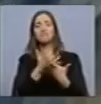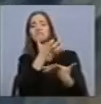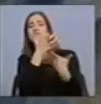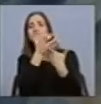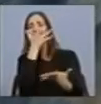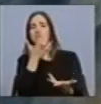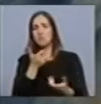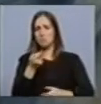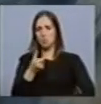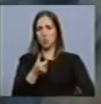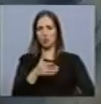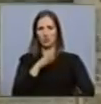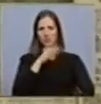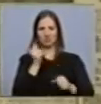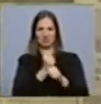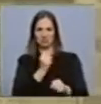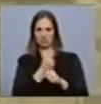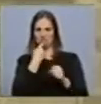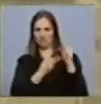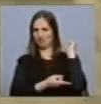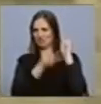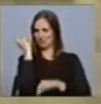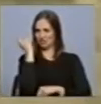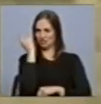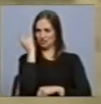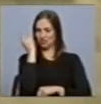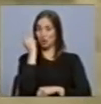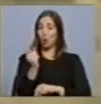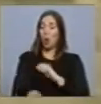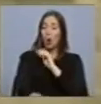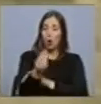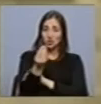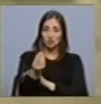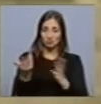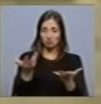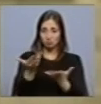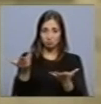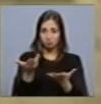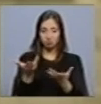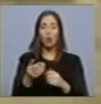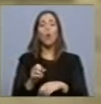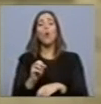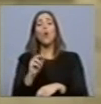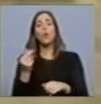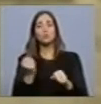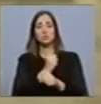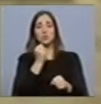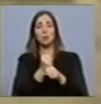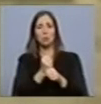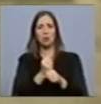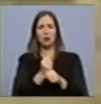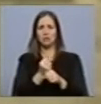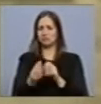Amadeu, falando de estranhos trabalhos, de fatura original apresentada ou de trabalhos singularíssimos